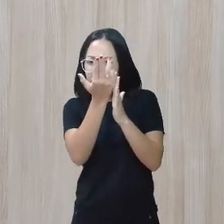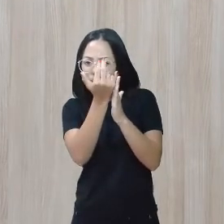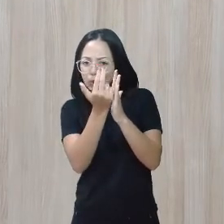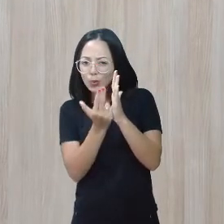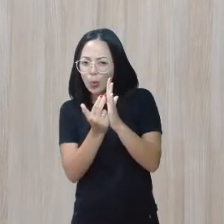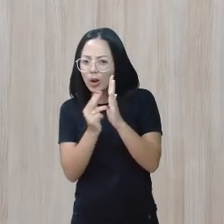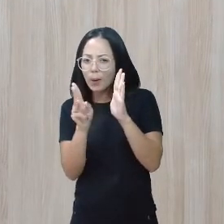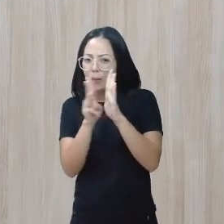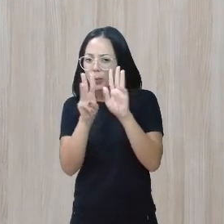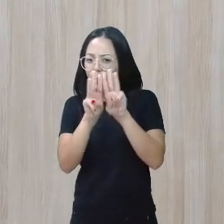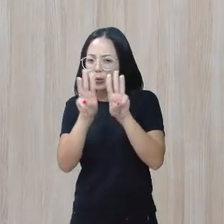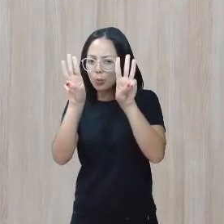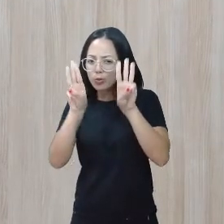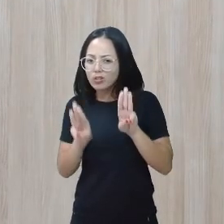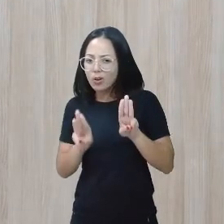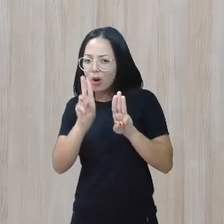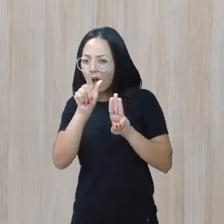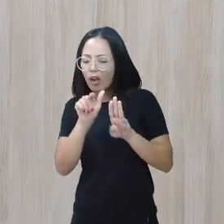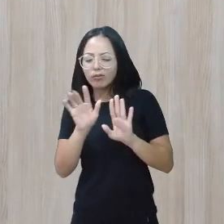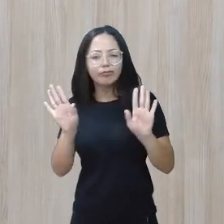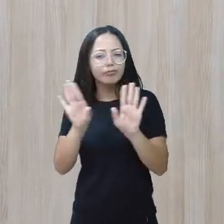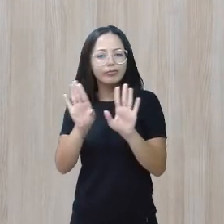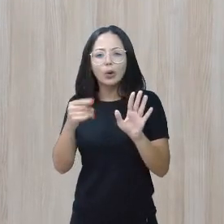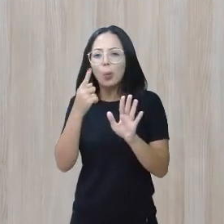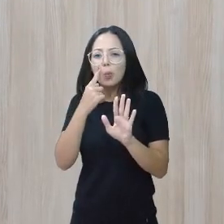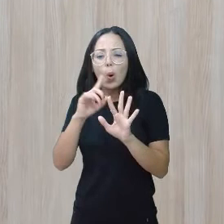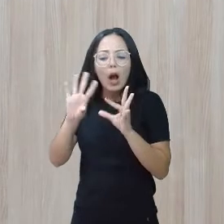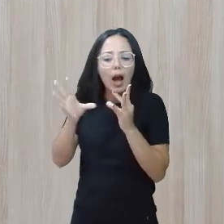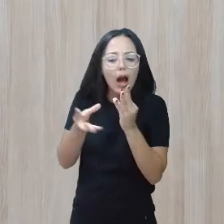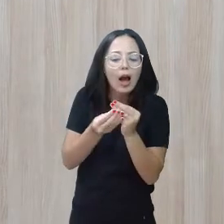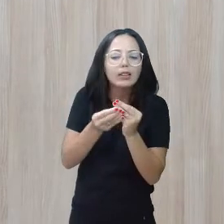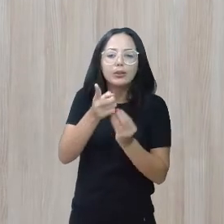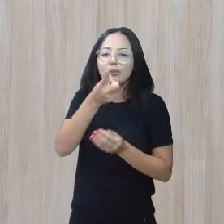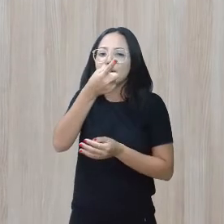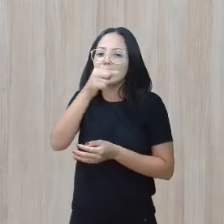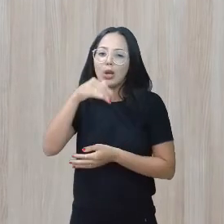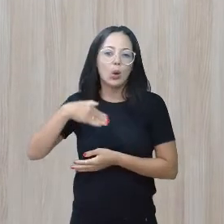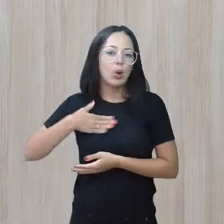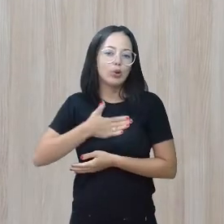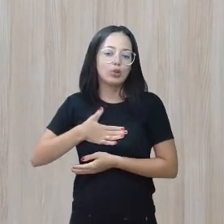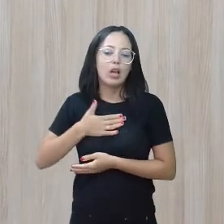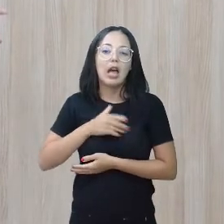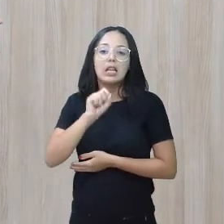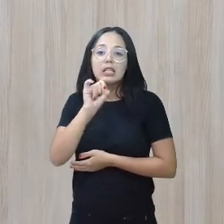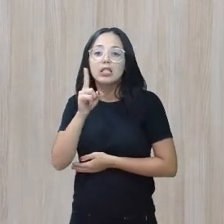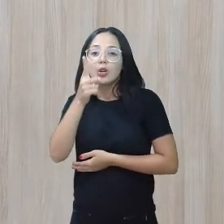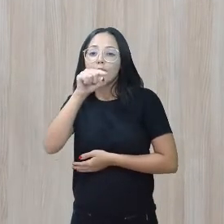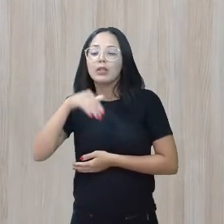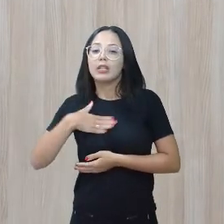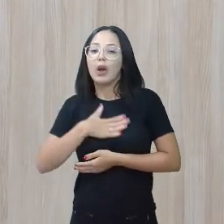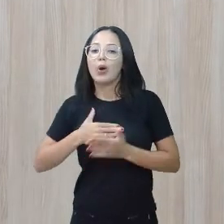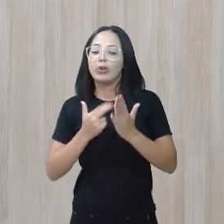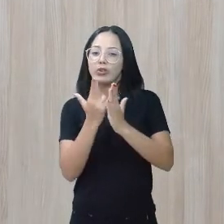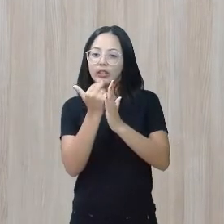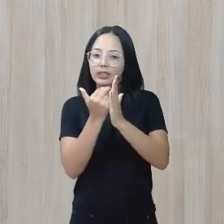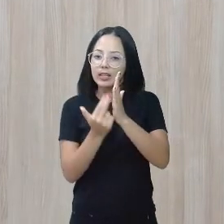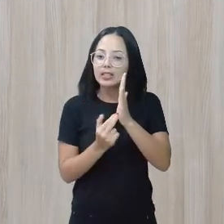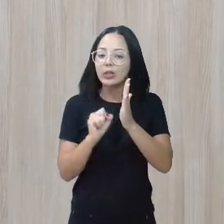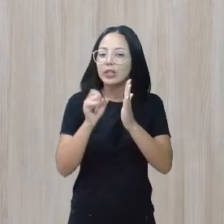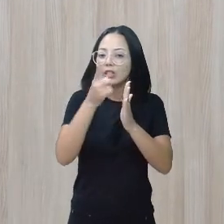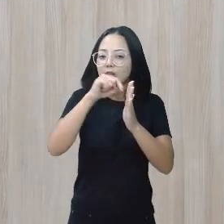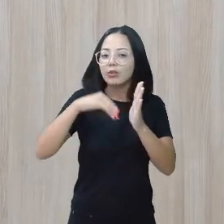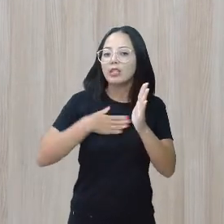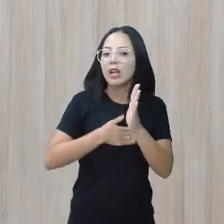museu? Não, minha gente. A forma de arte que você gostar. Se você gosta de desenho, procure desenho. Se você gosta